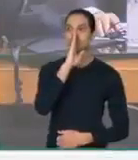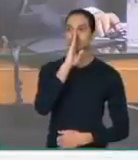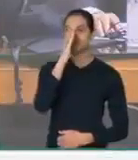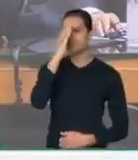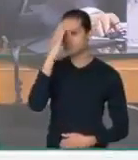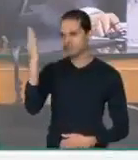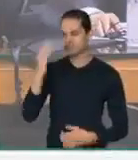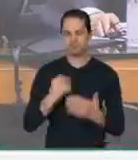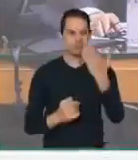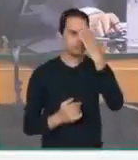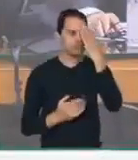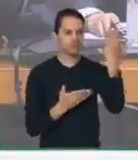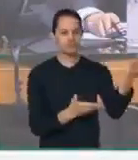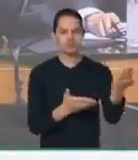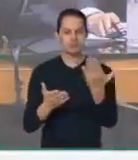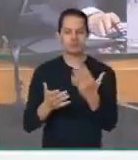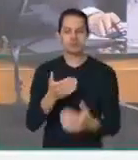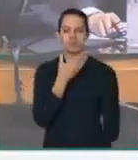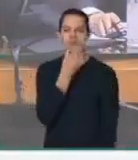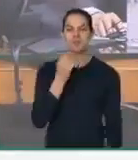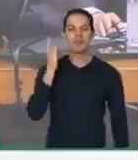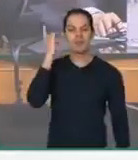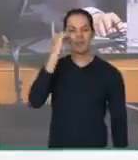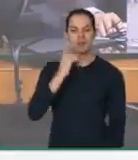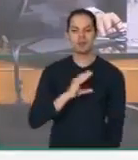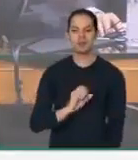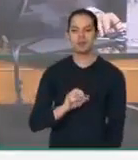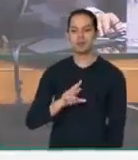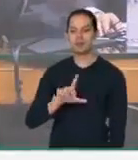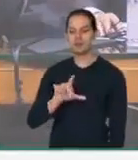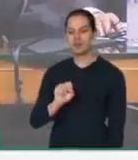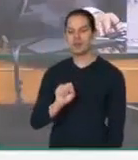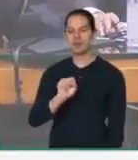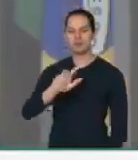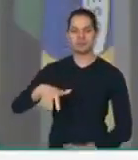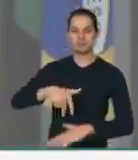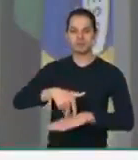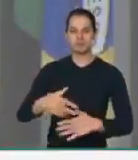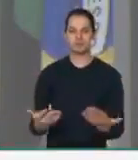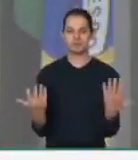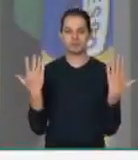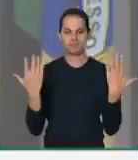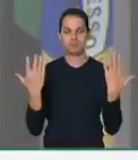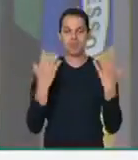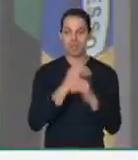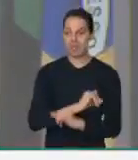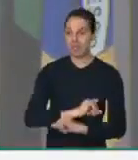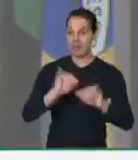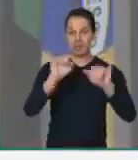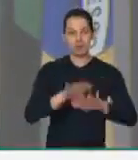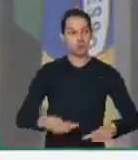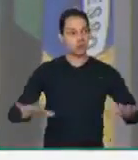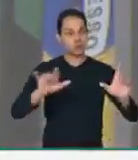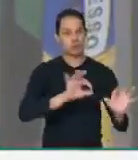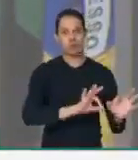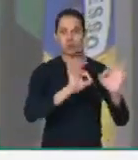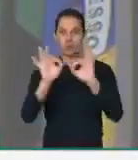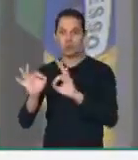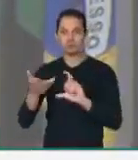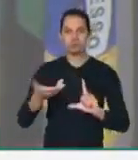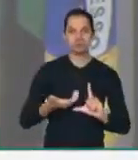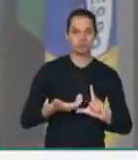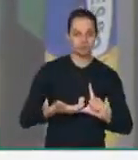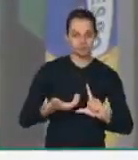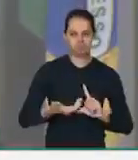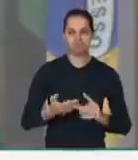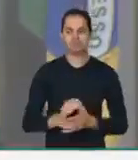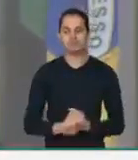e como fazer os da palavra da Tribuna o deputado Carlos Jordy obrigado senhor presidente quero falar com todos que nos acompanham através da TV Câmara